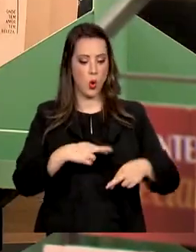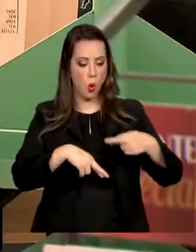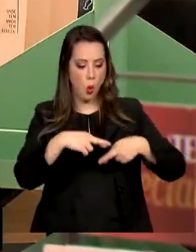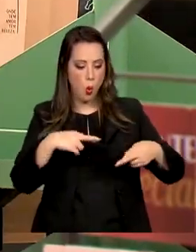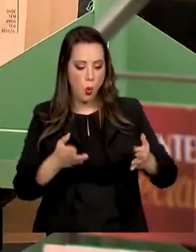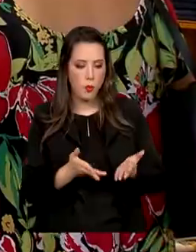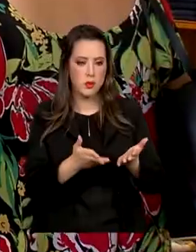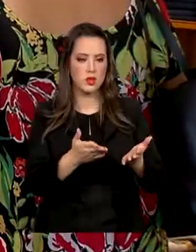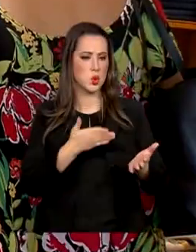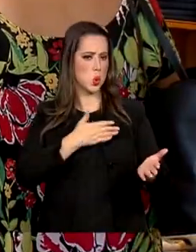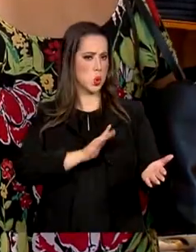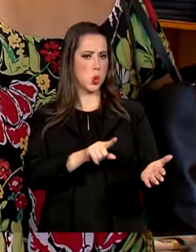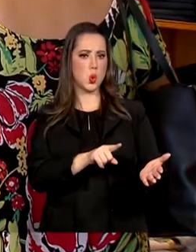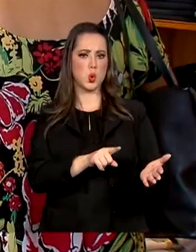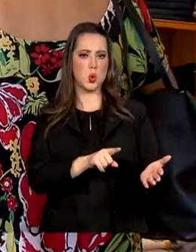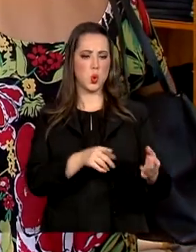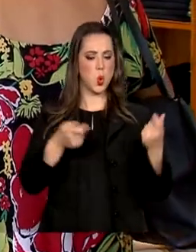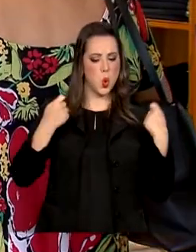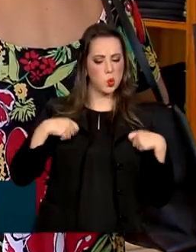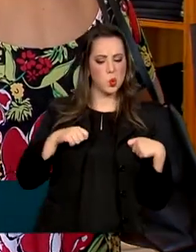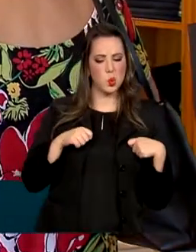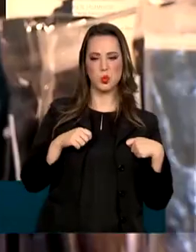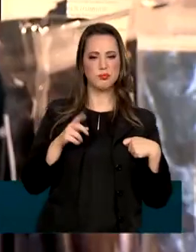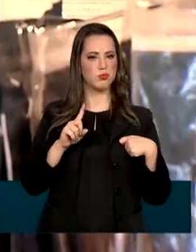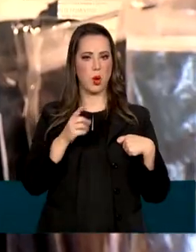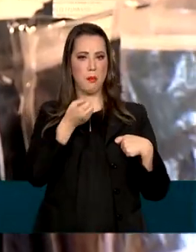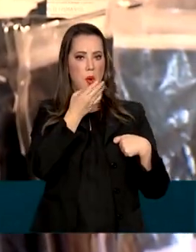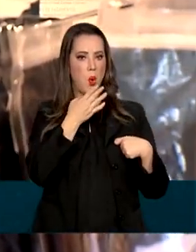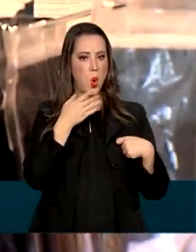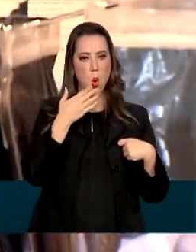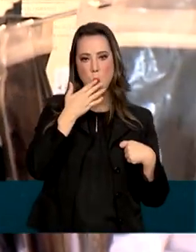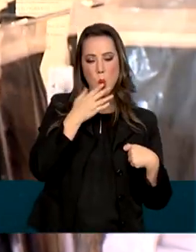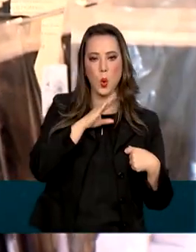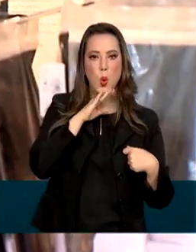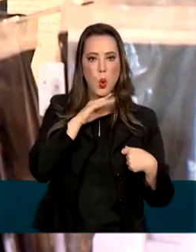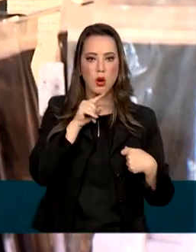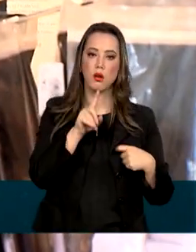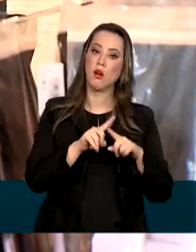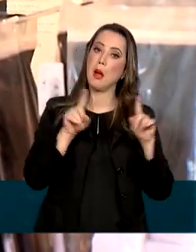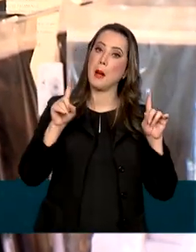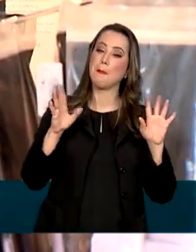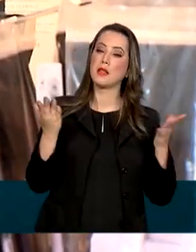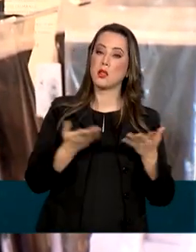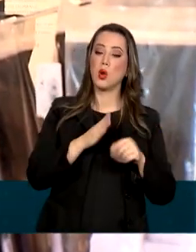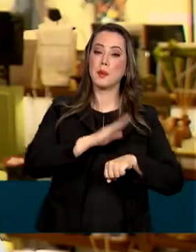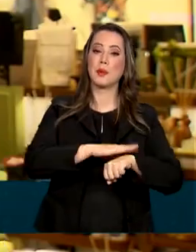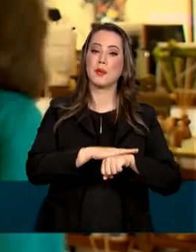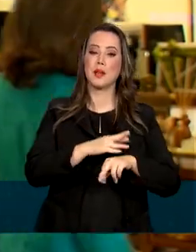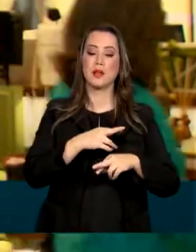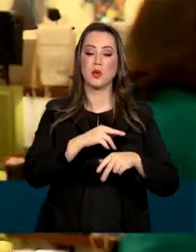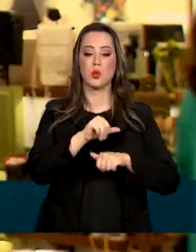Natal não agradou? Não serviu, não gostou da cor ou já tinha igual? Então, é hora da troca.